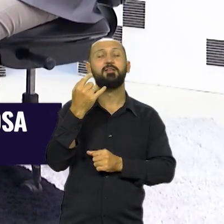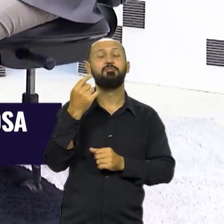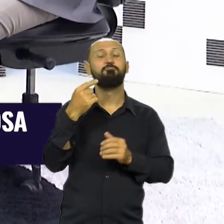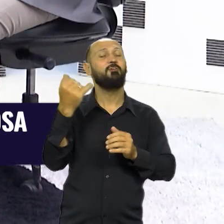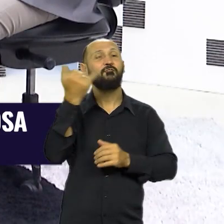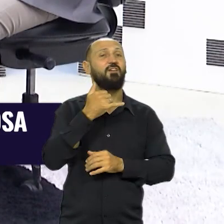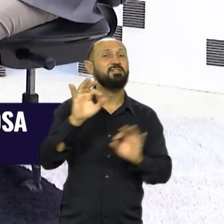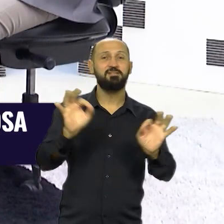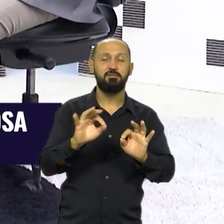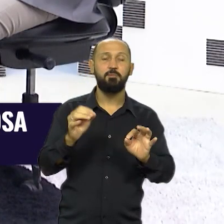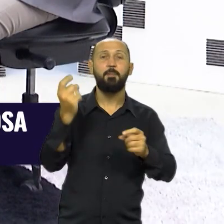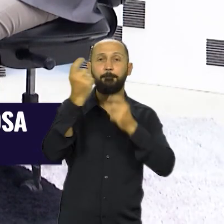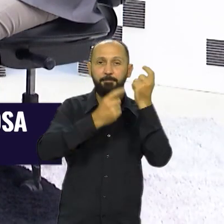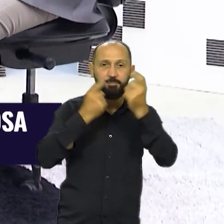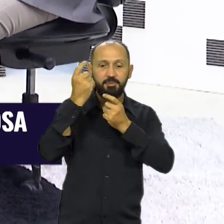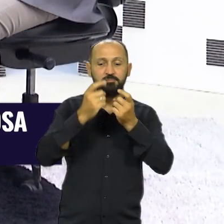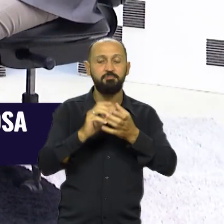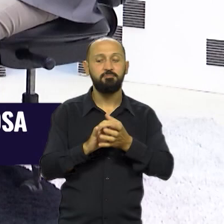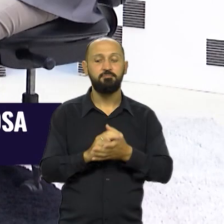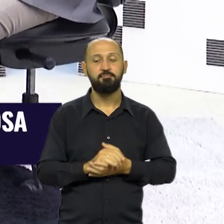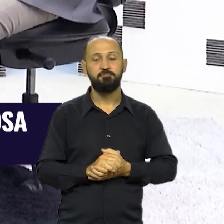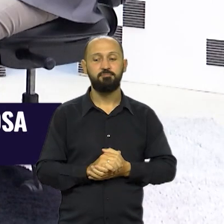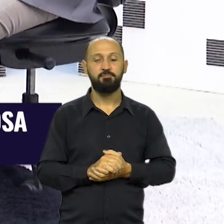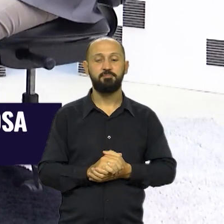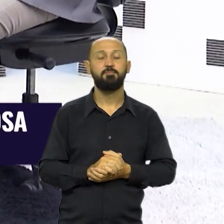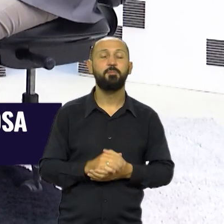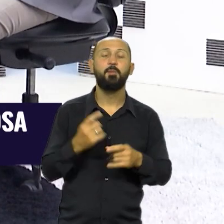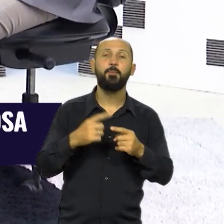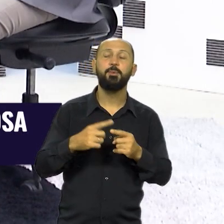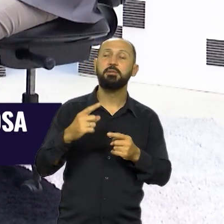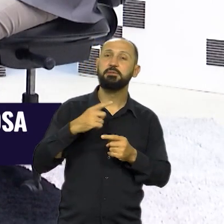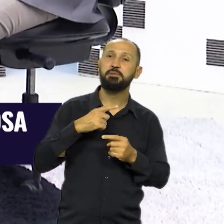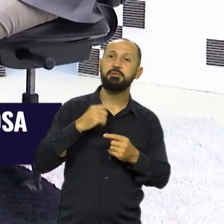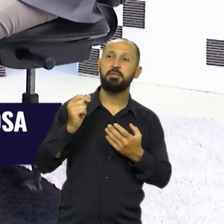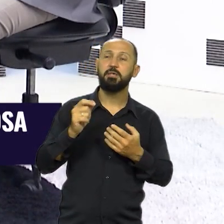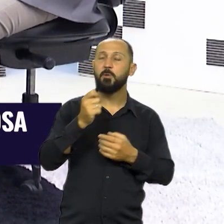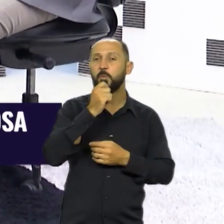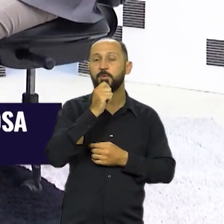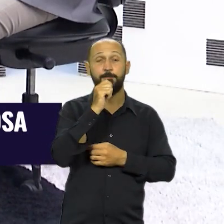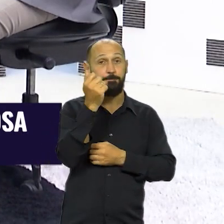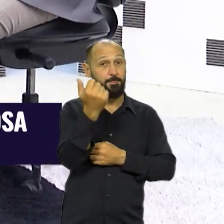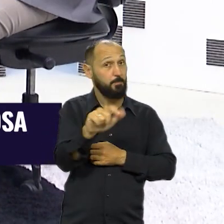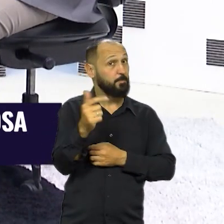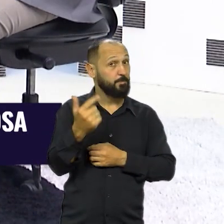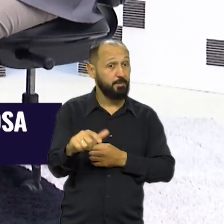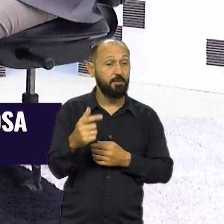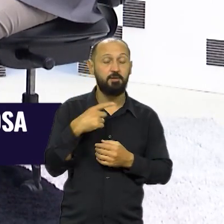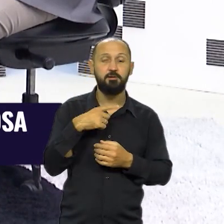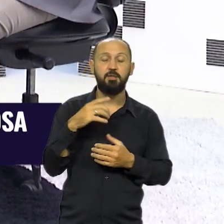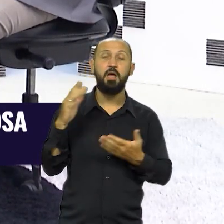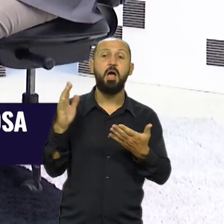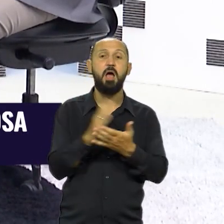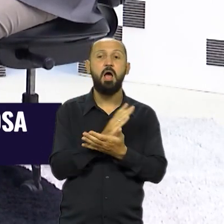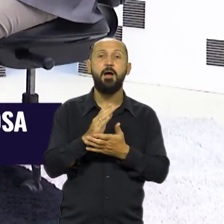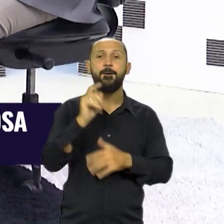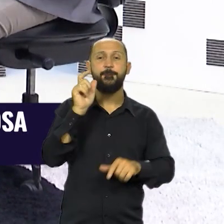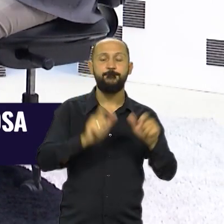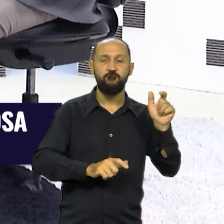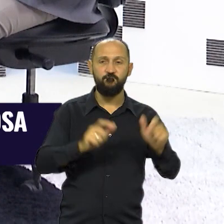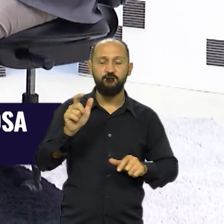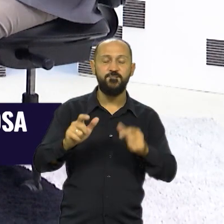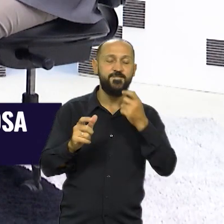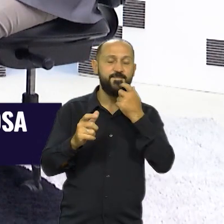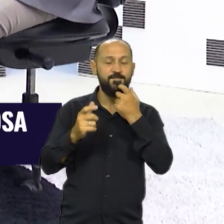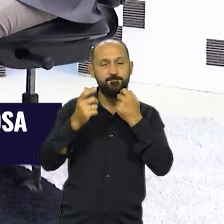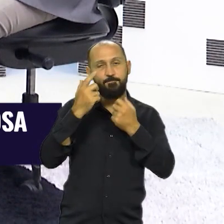trago é uma preocupação nossa. Por quê? Por outro lado, ainda que não exista, que